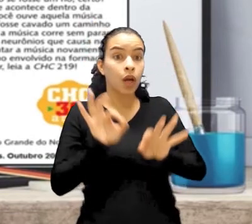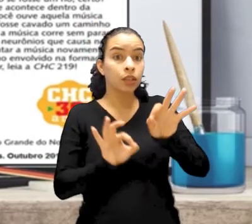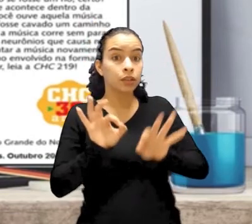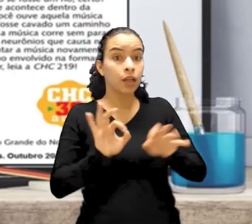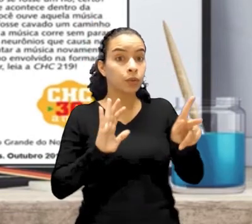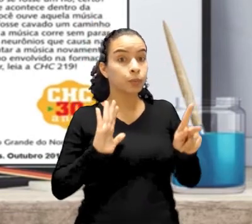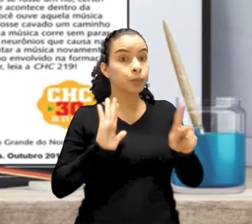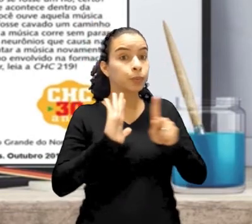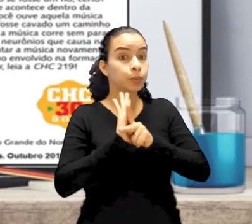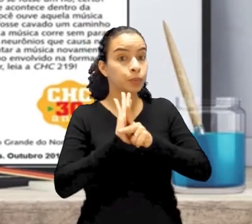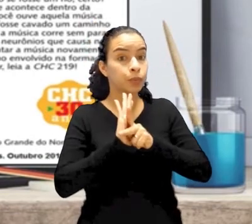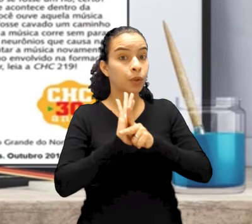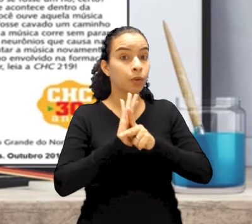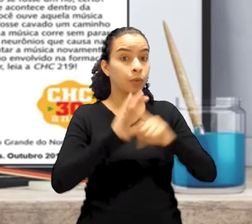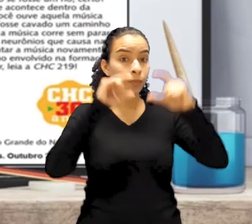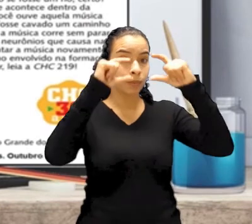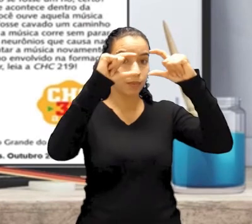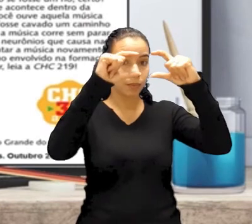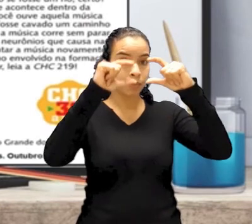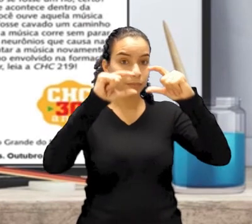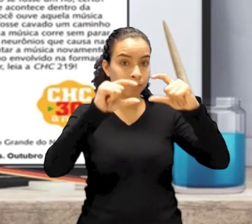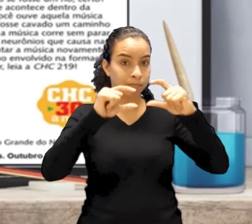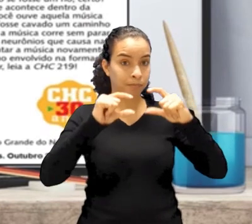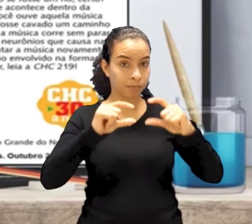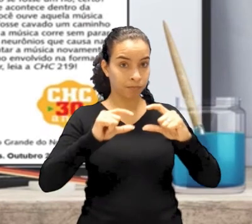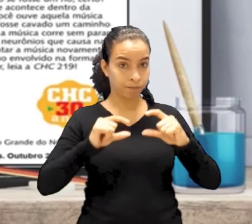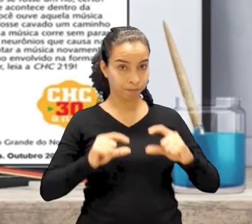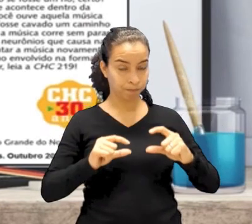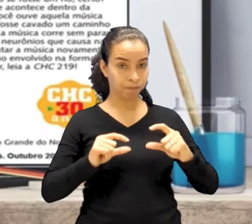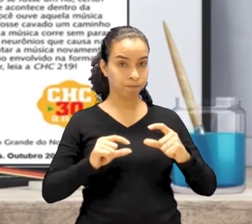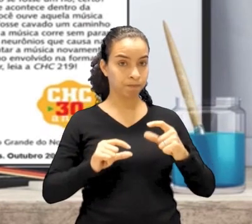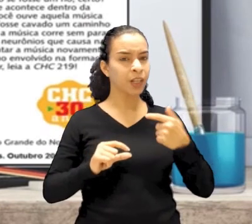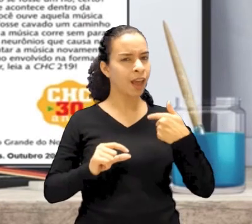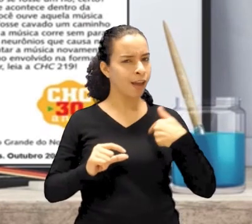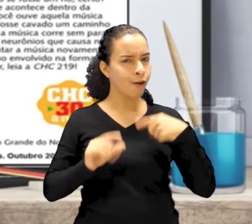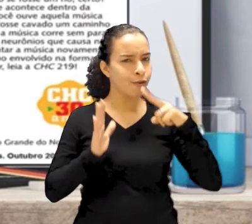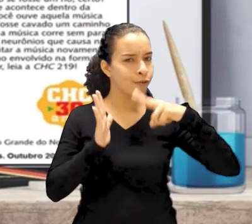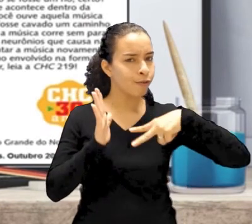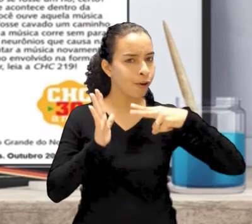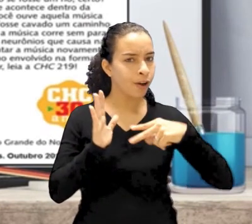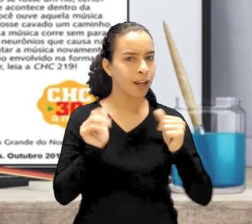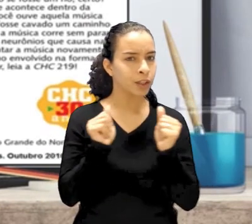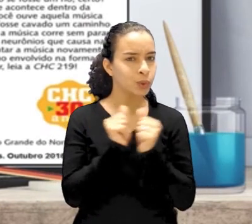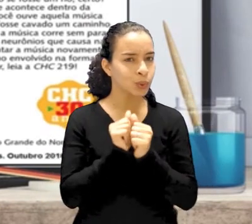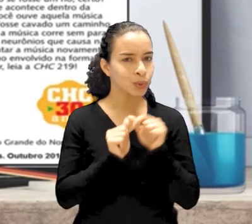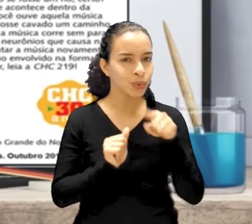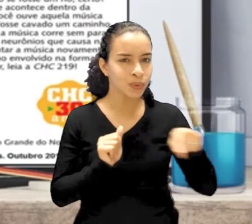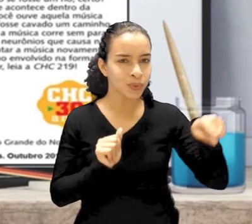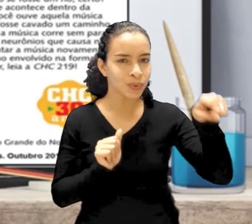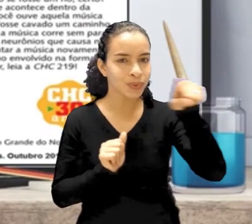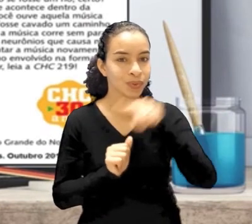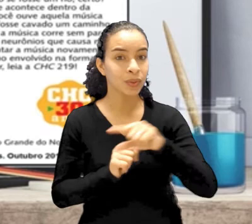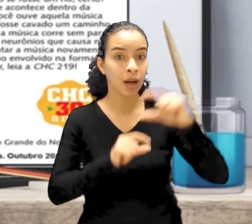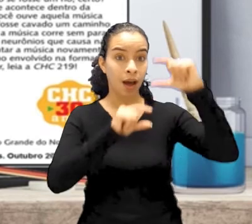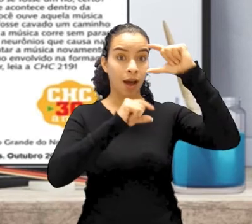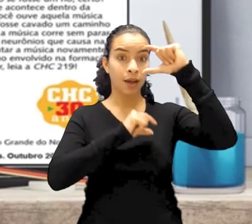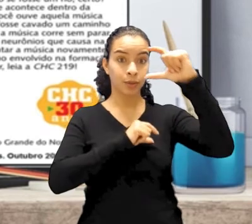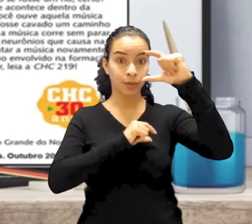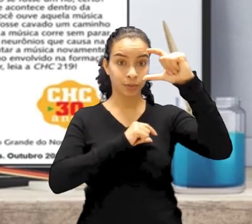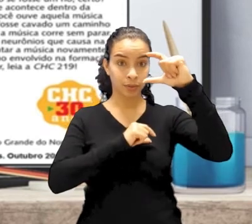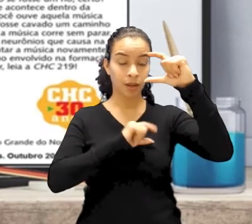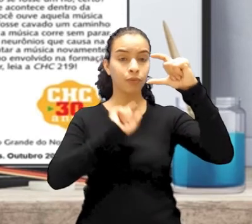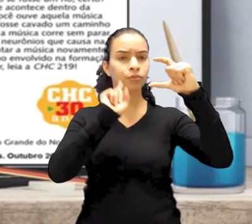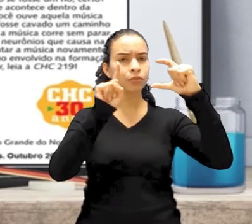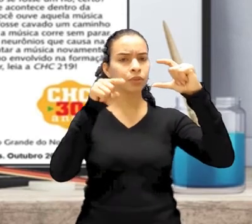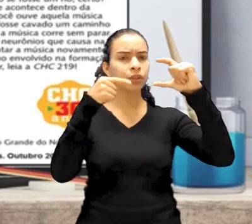em parágrafos. Nós vamos ler juntos aqui apenas o primeiro parágrafo, que é a introdução. Depois